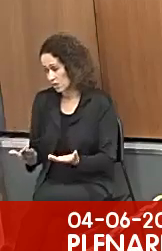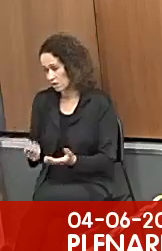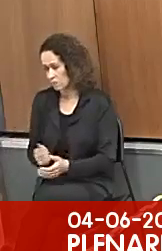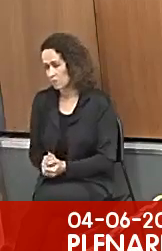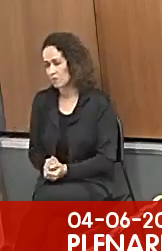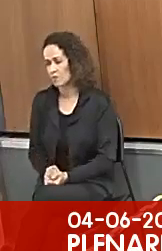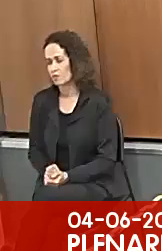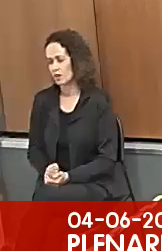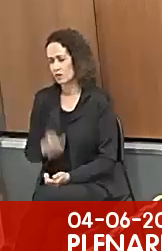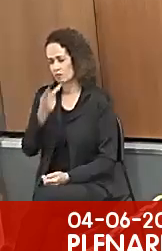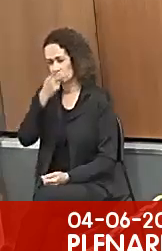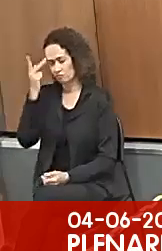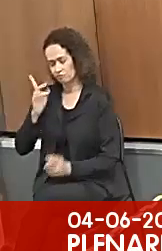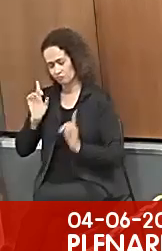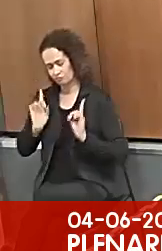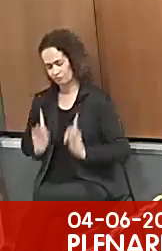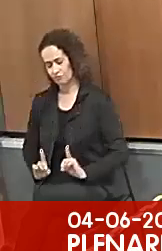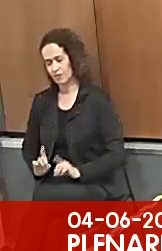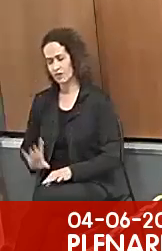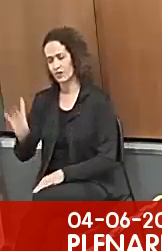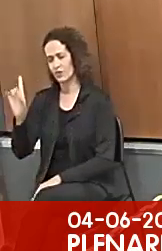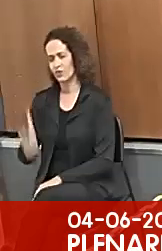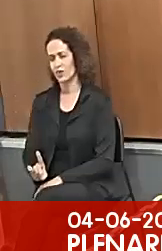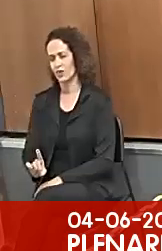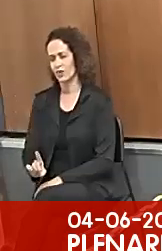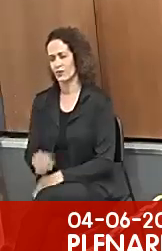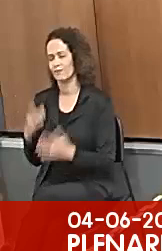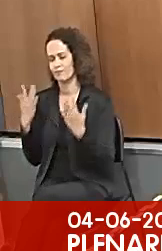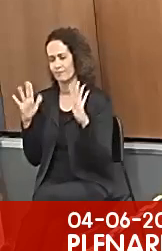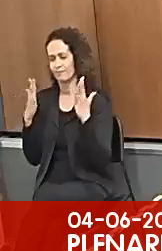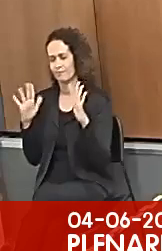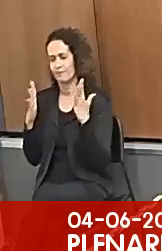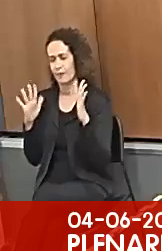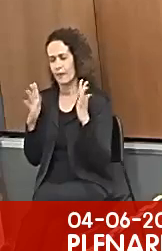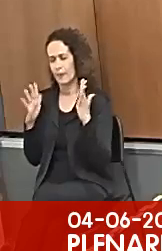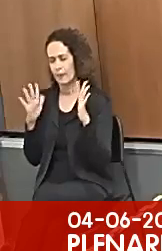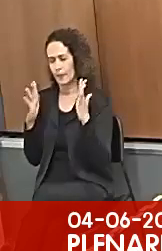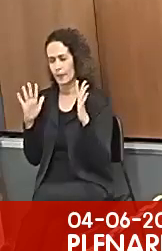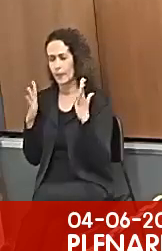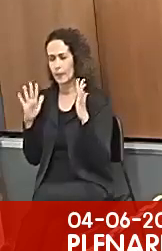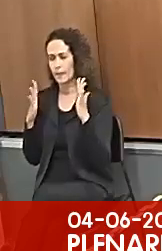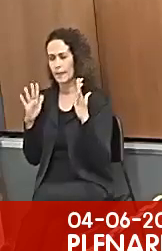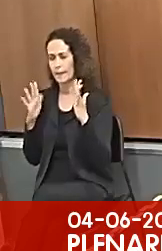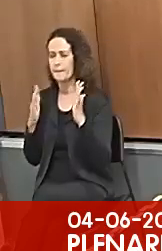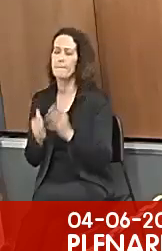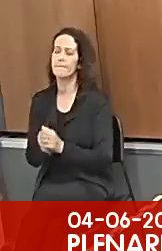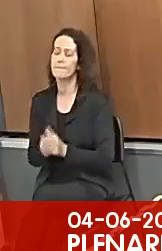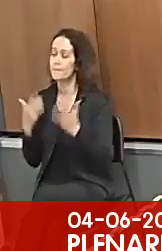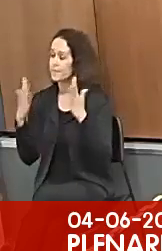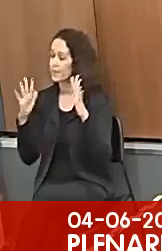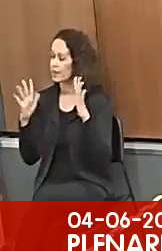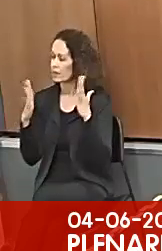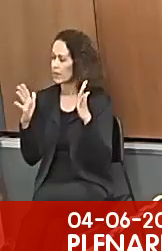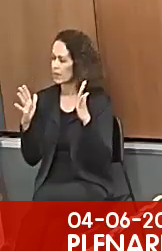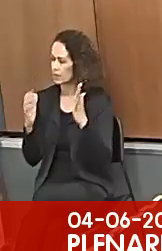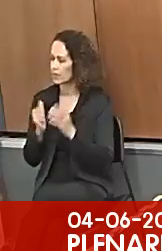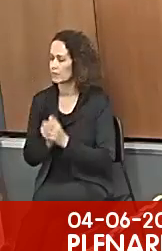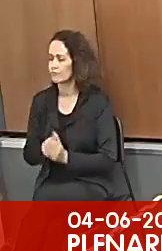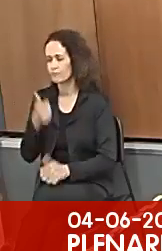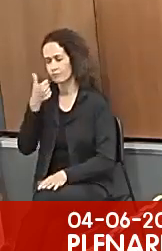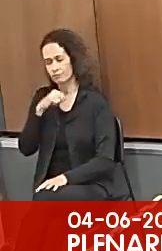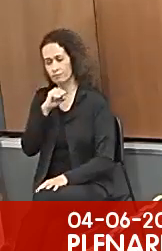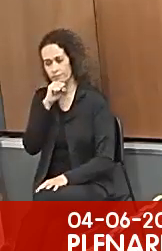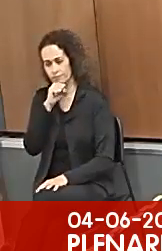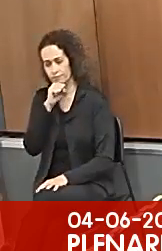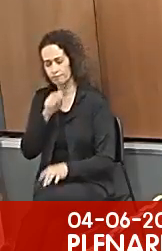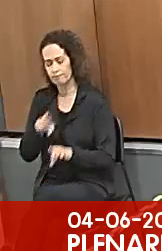Tá? Eu encerro a palavra, presidente, deixando aqui os meus parabéns pela iniciativa das mães e